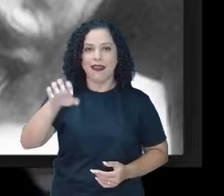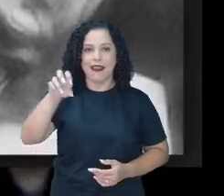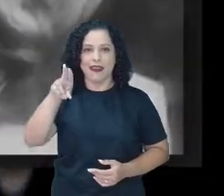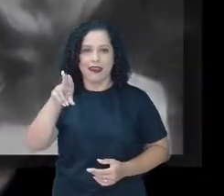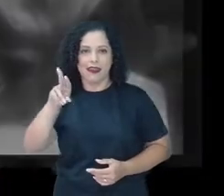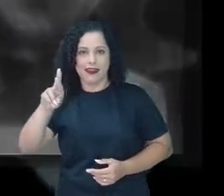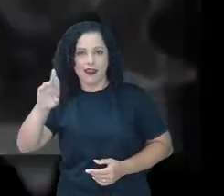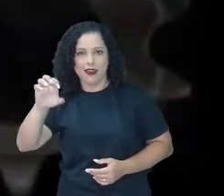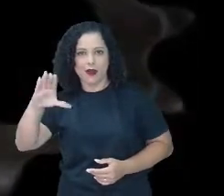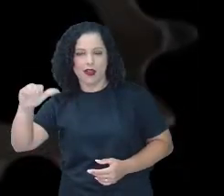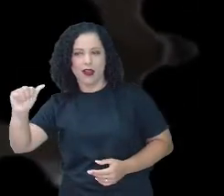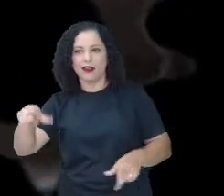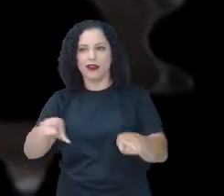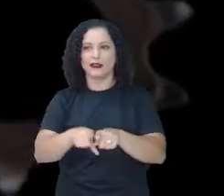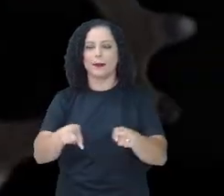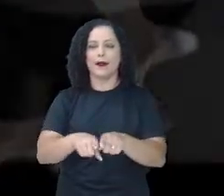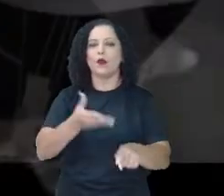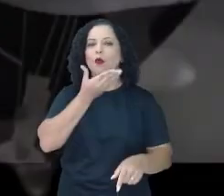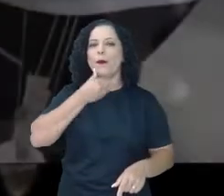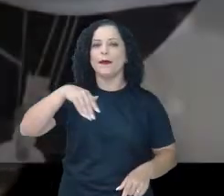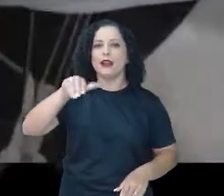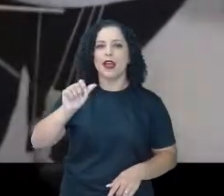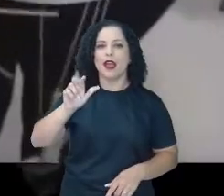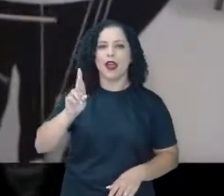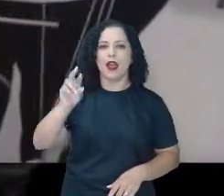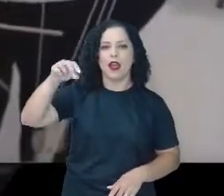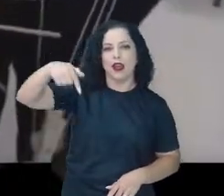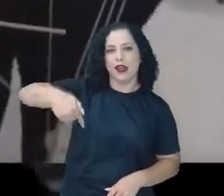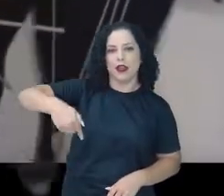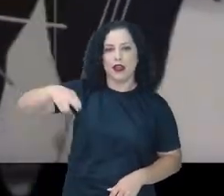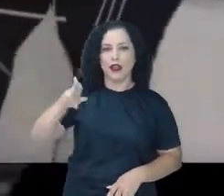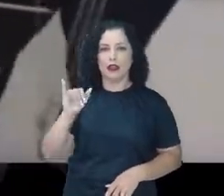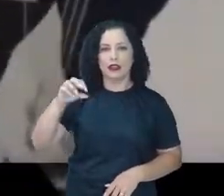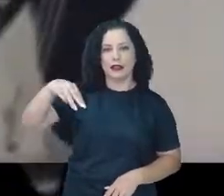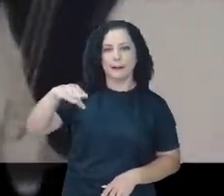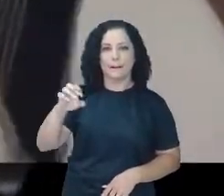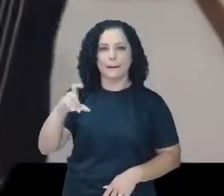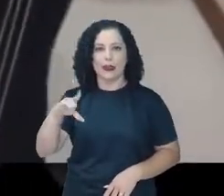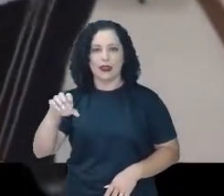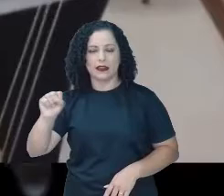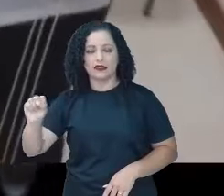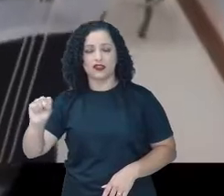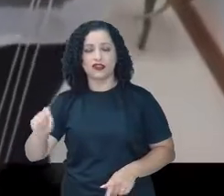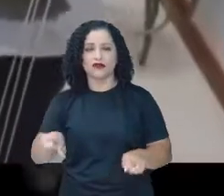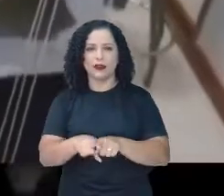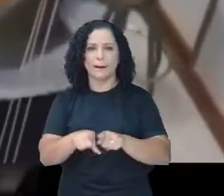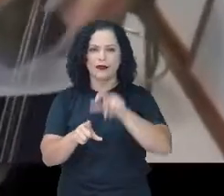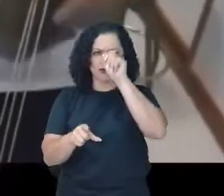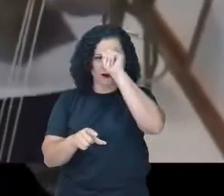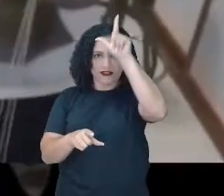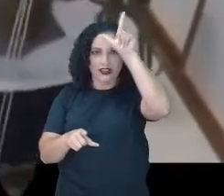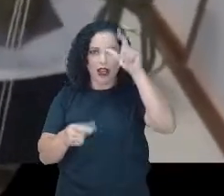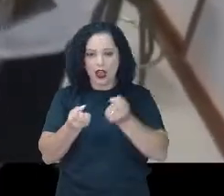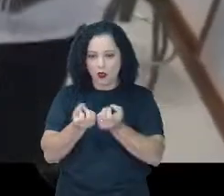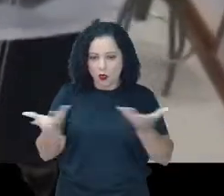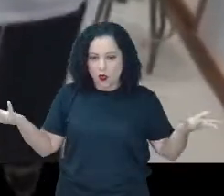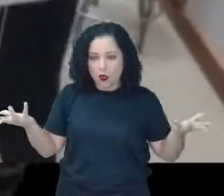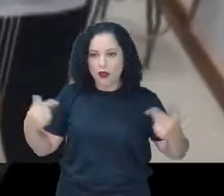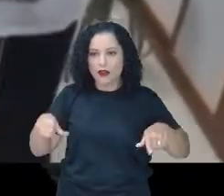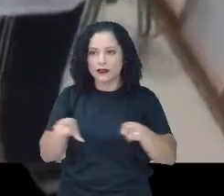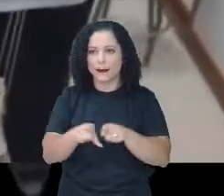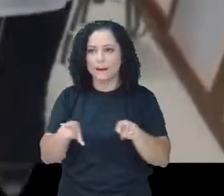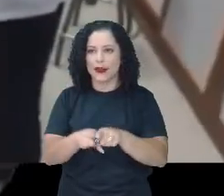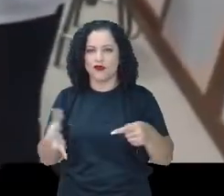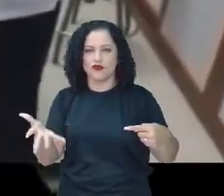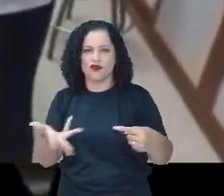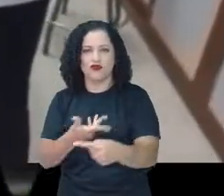Arquimedes inventou várias coisas, inclusive a bomba parafuso, que podia bombear água de um lugar para o outro, e também o invento de